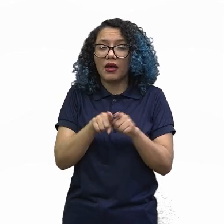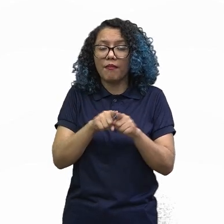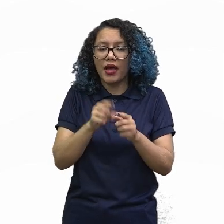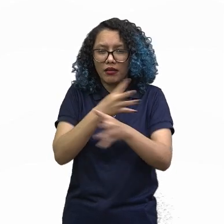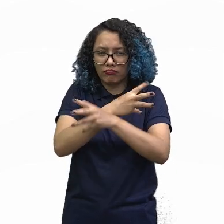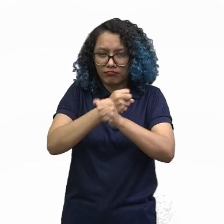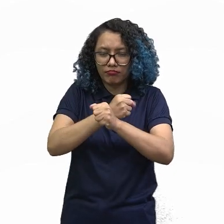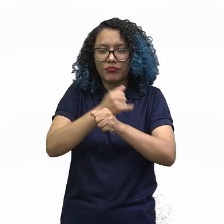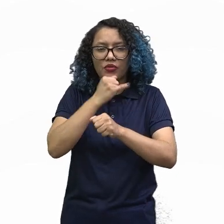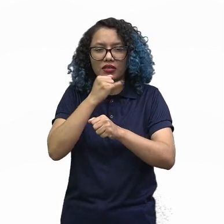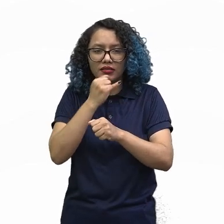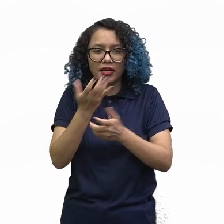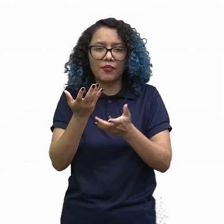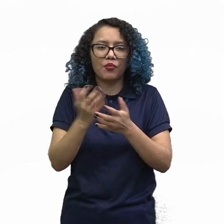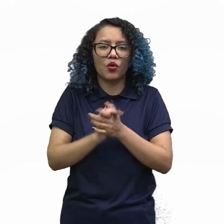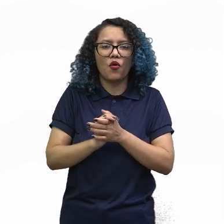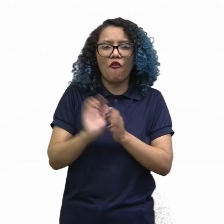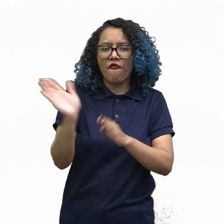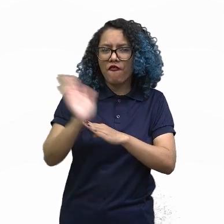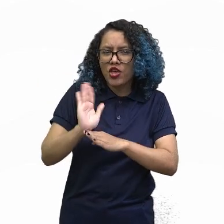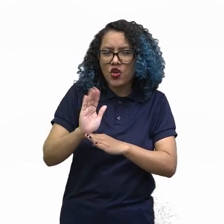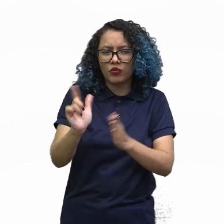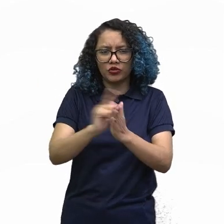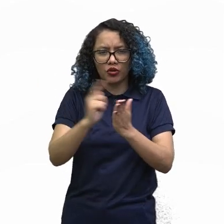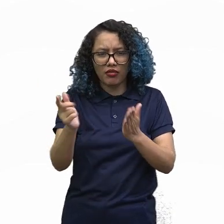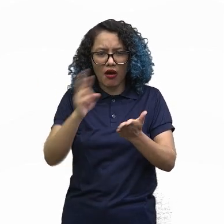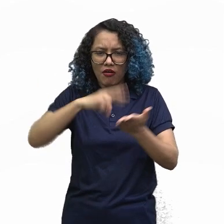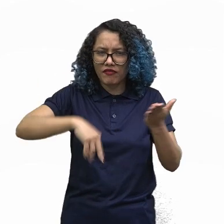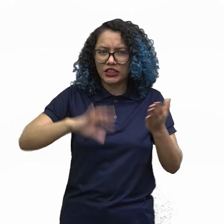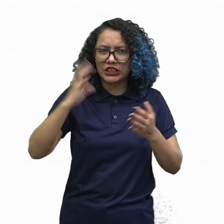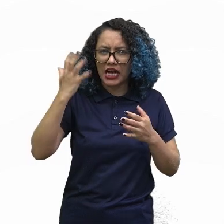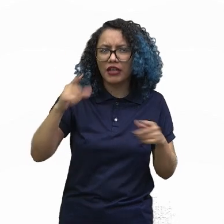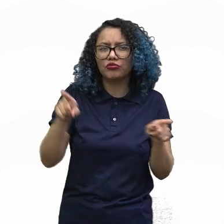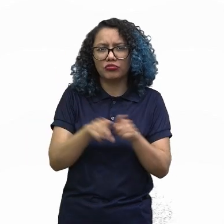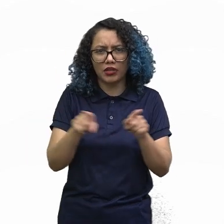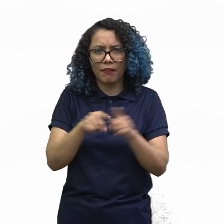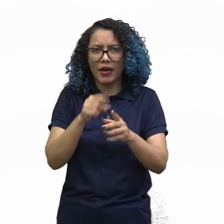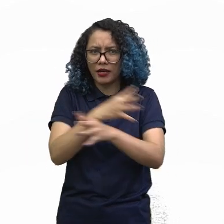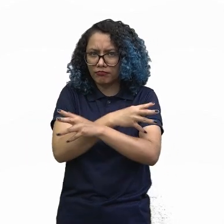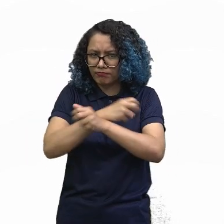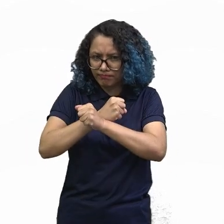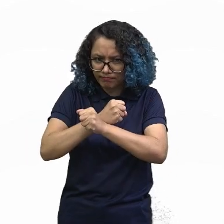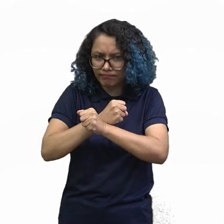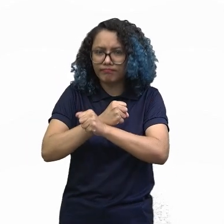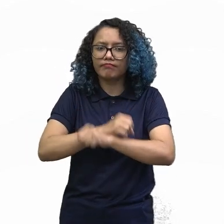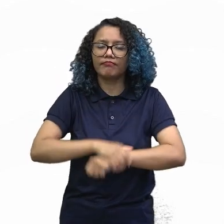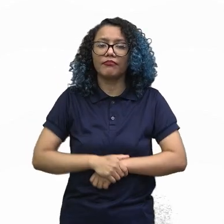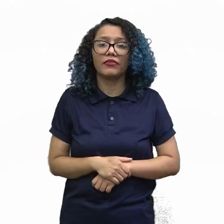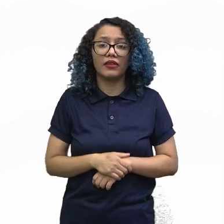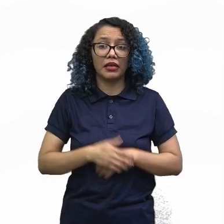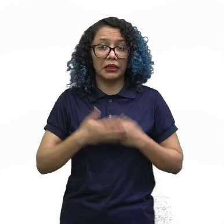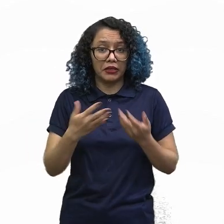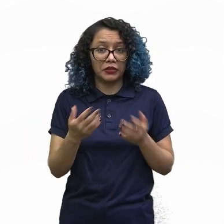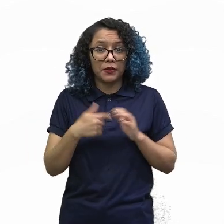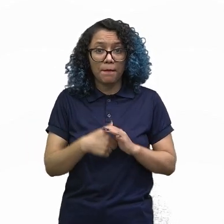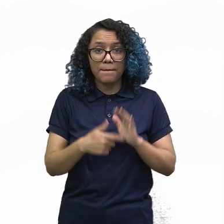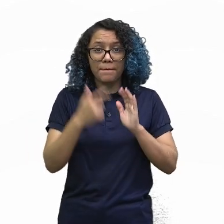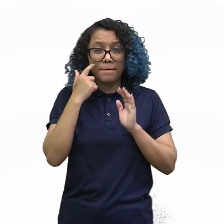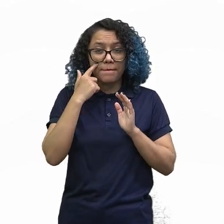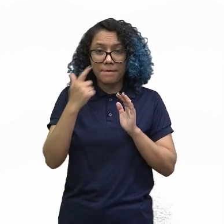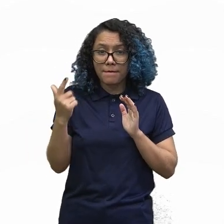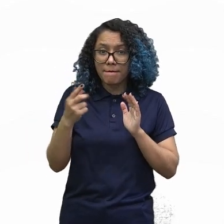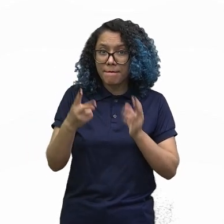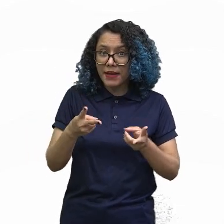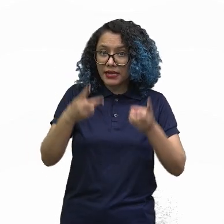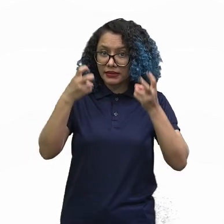filmes, jornais, revistas e rádio. E aqui na sua cartela você percebe, né, uma dessas construções para manipular